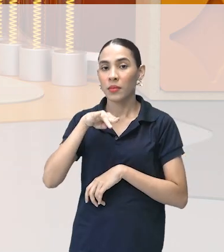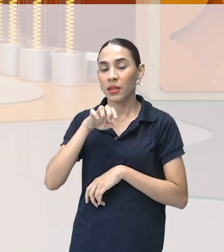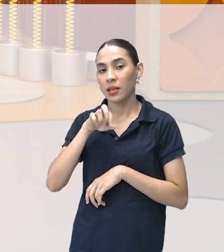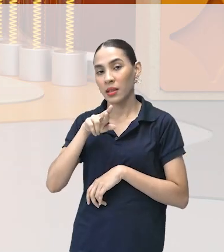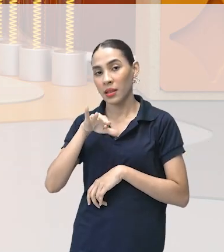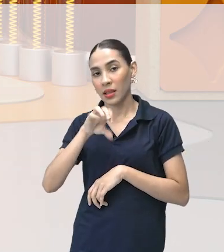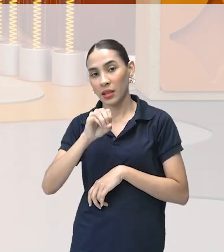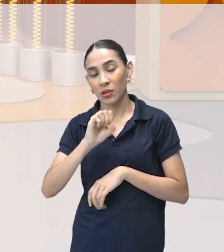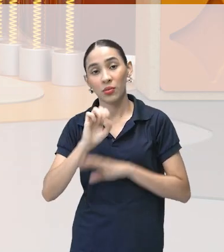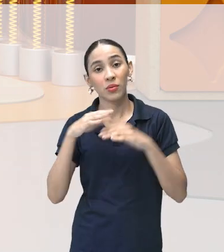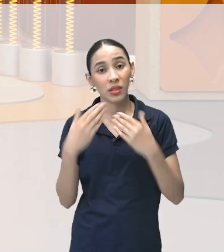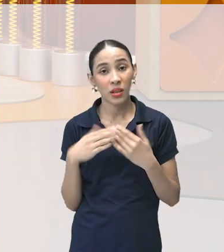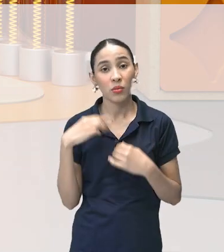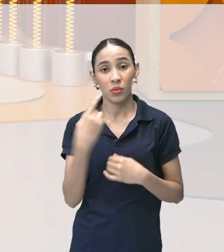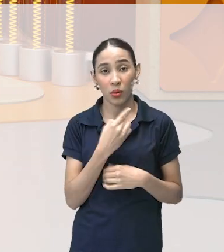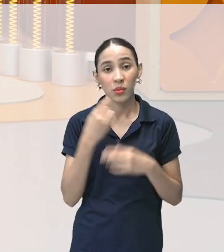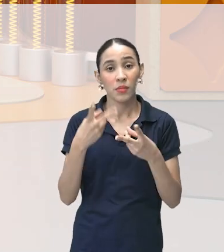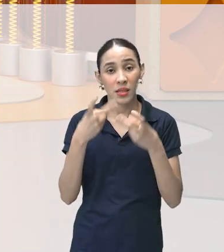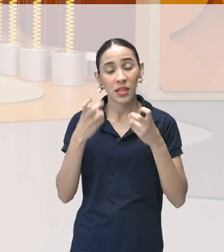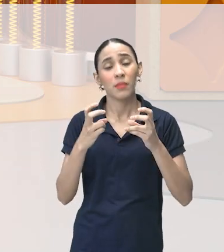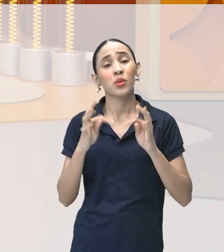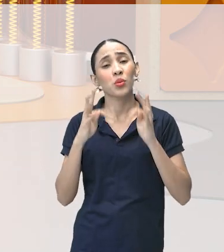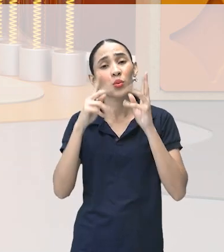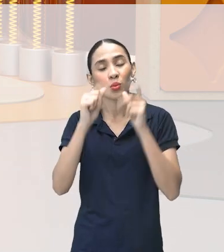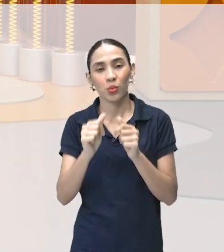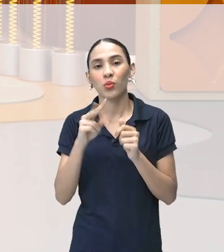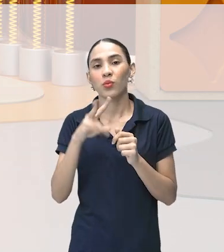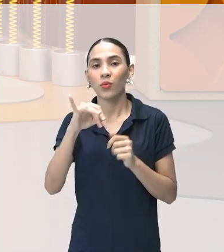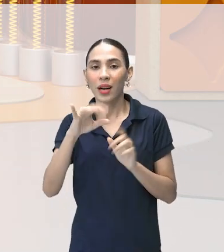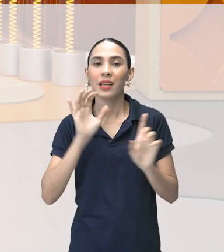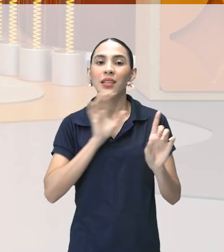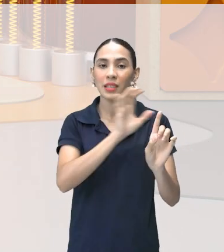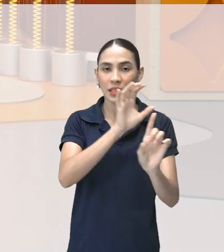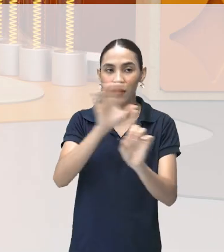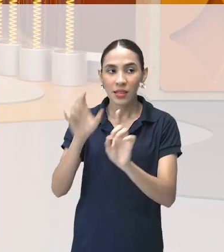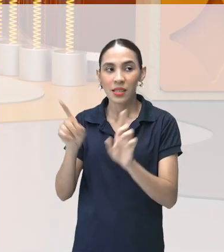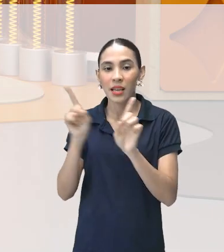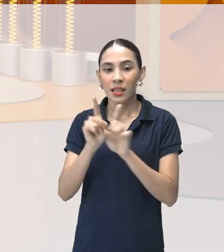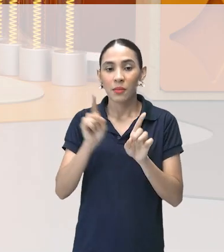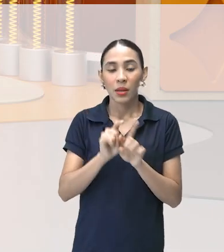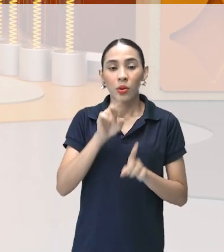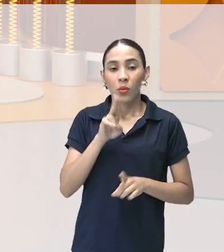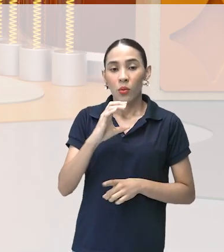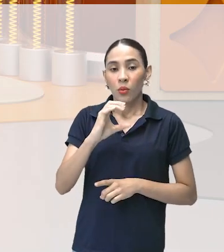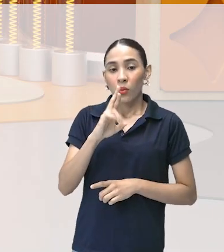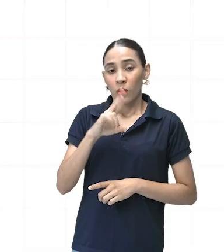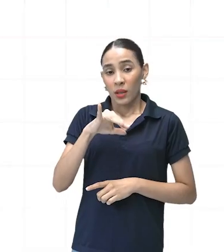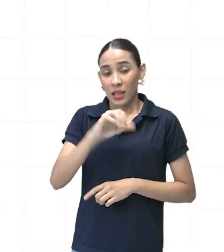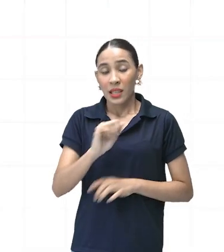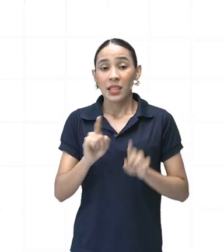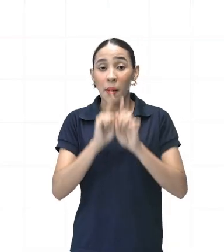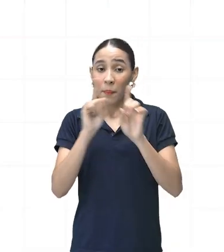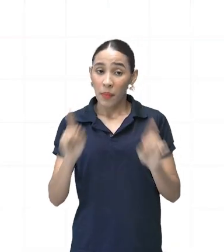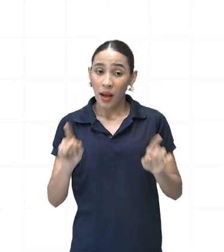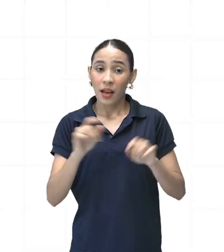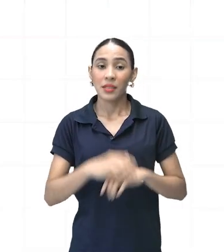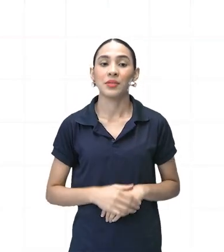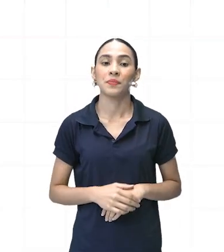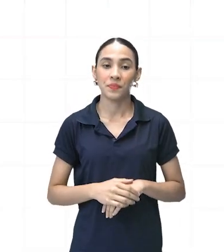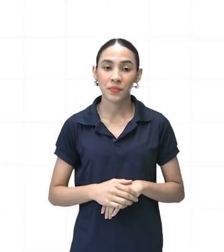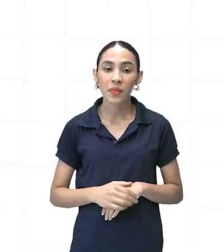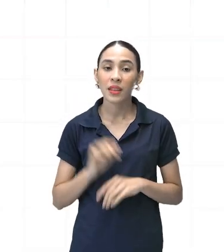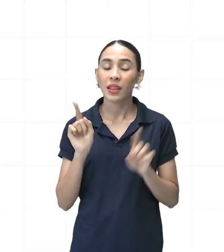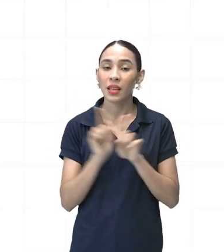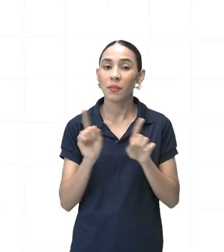tá? Então, a gente observa que tudo isso acaba afetando aí a Ucrânia. Mas, além disso, né,